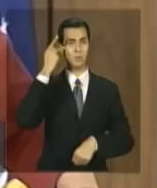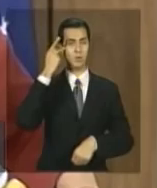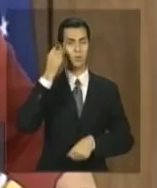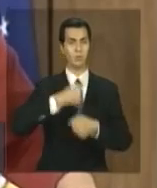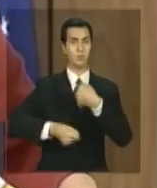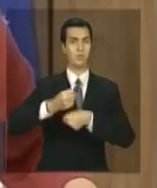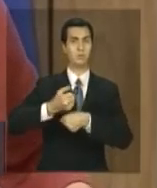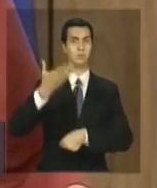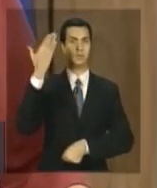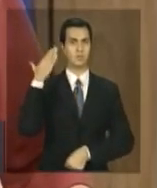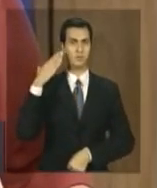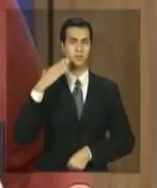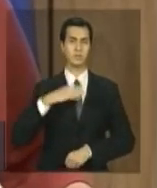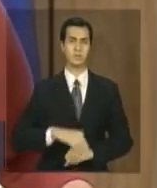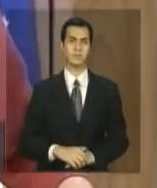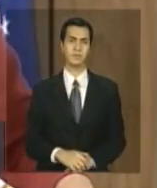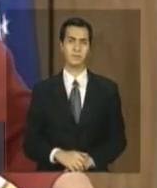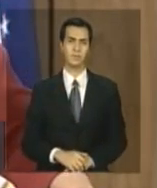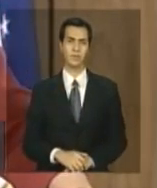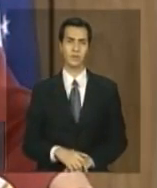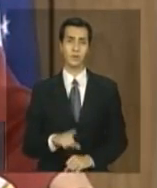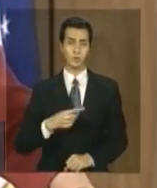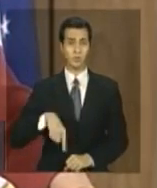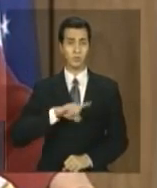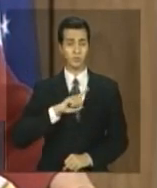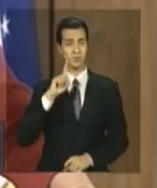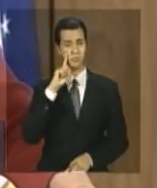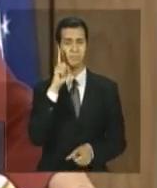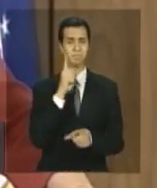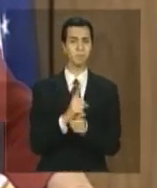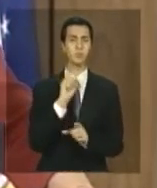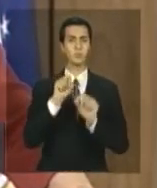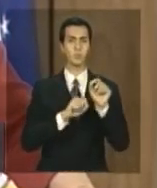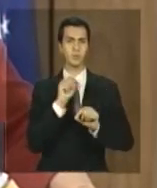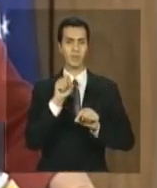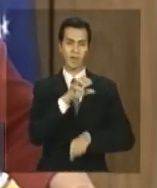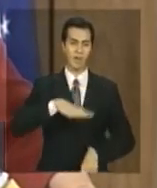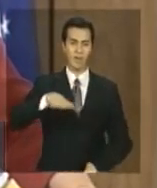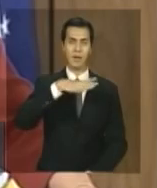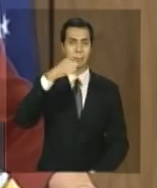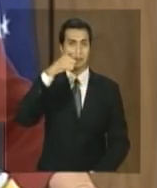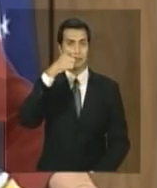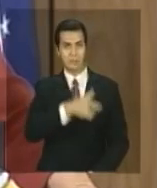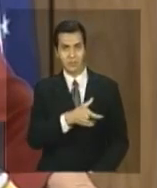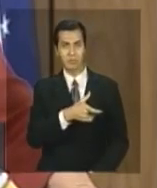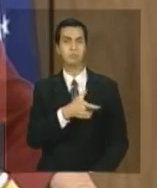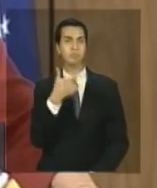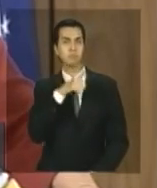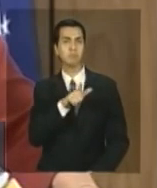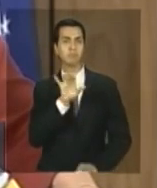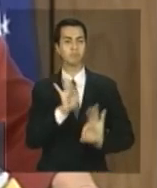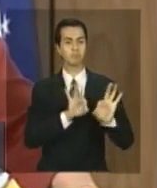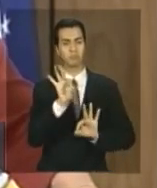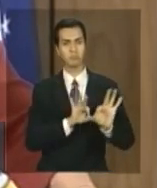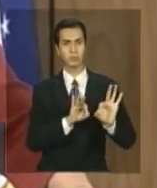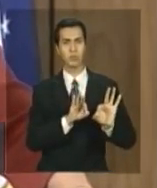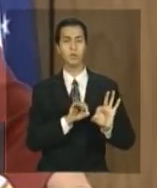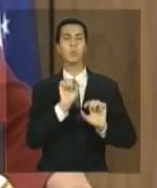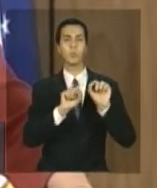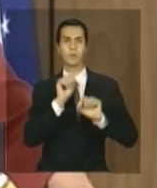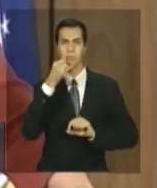passado. Identificamos como áreas de especial interesse para novos projetos as